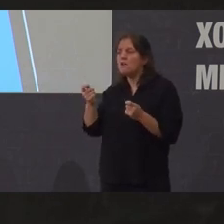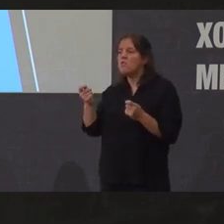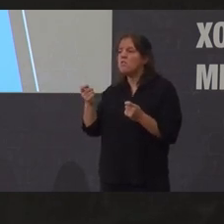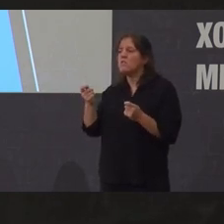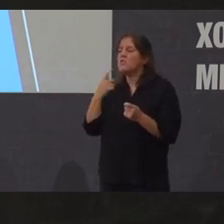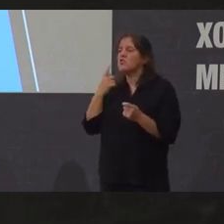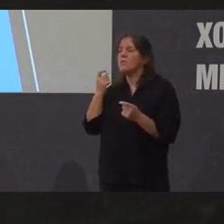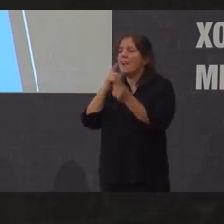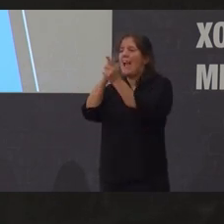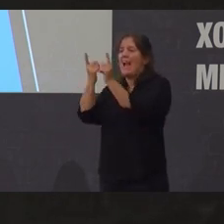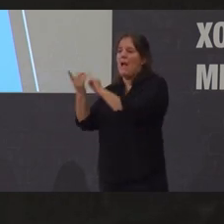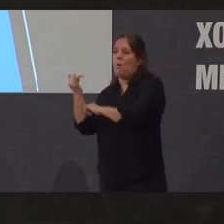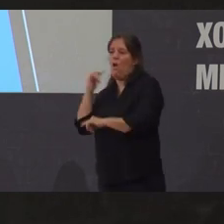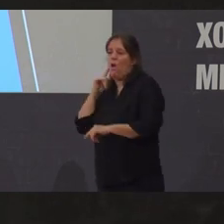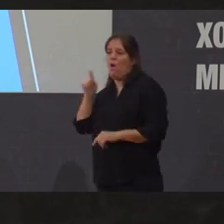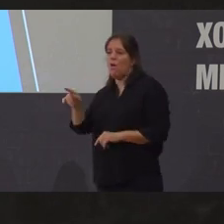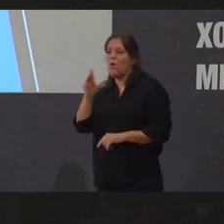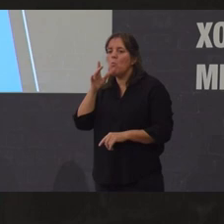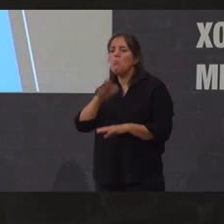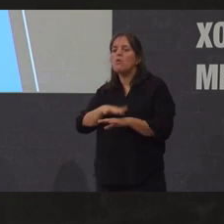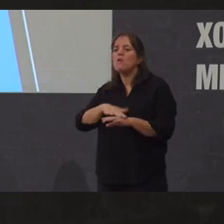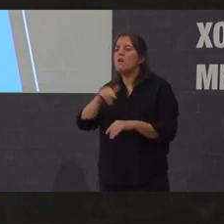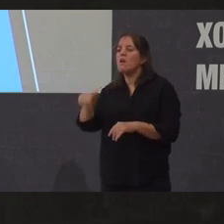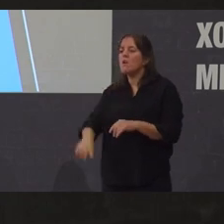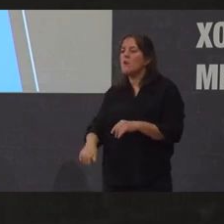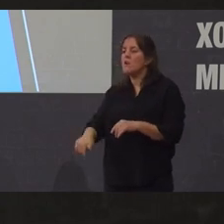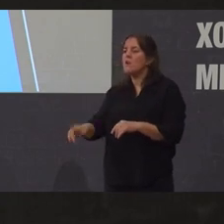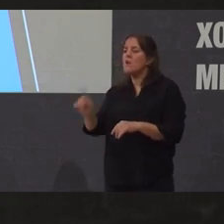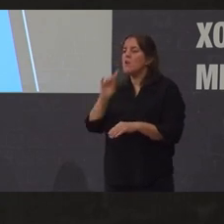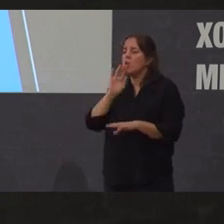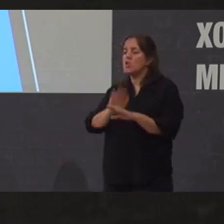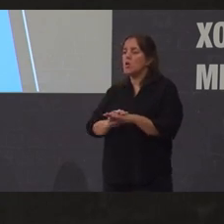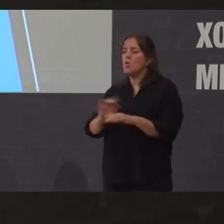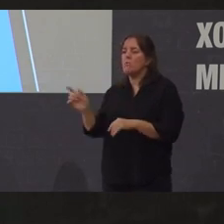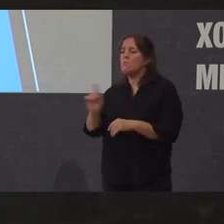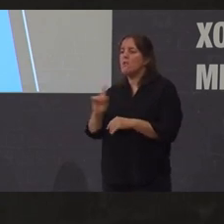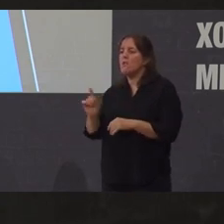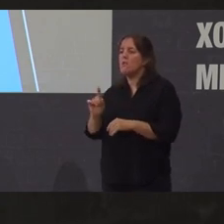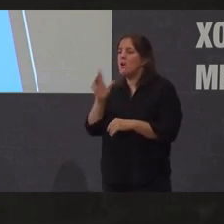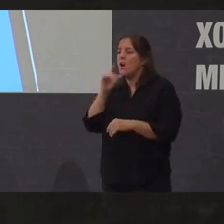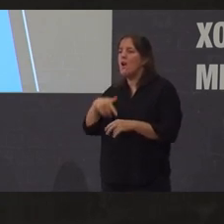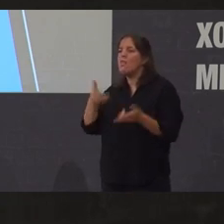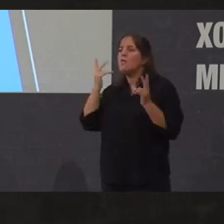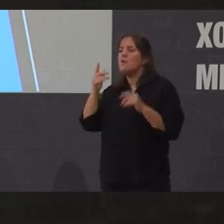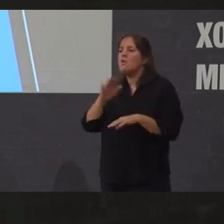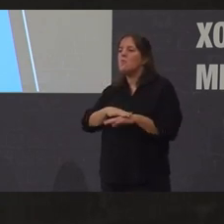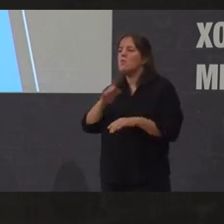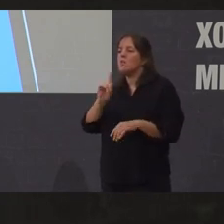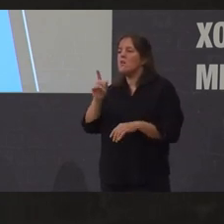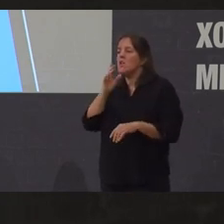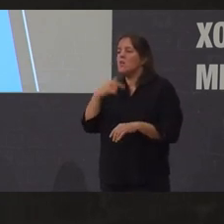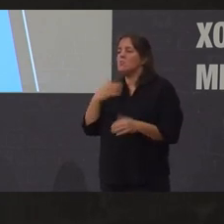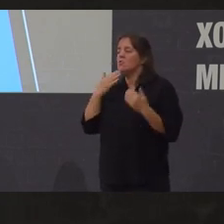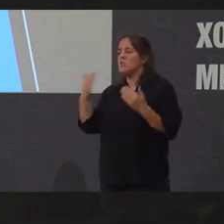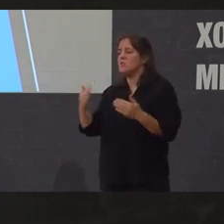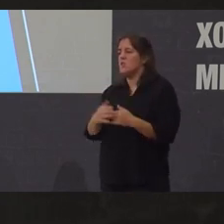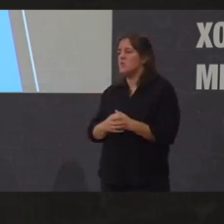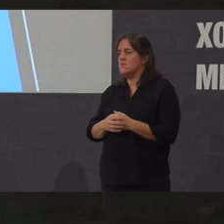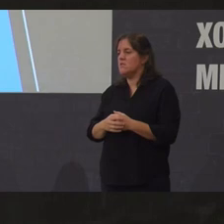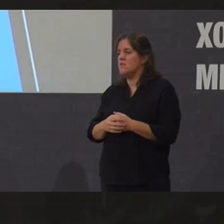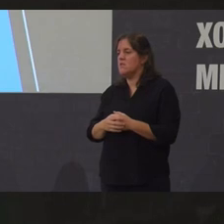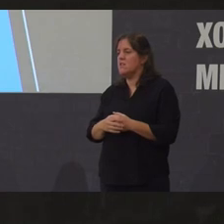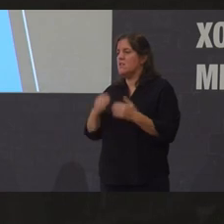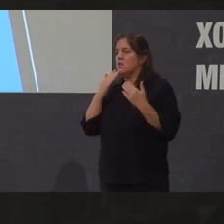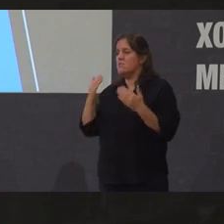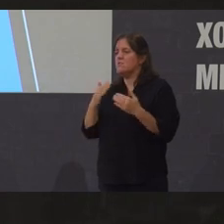várias instituições. Porque é que aqui não se cumpre a democracia? Muitas graças e peço